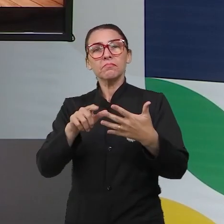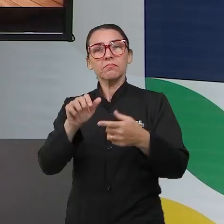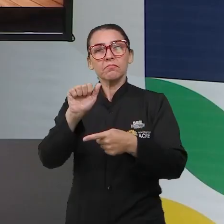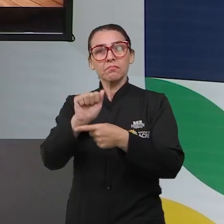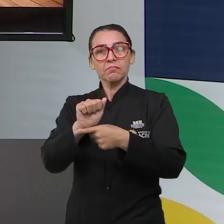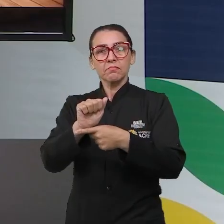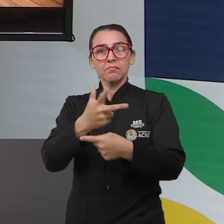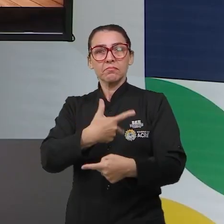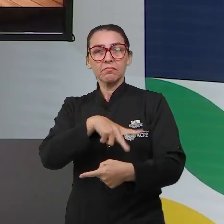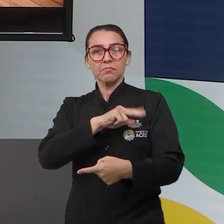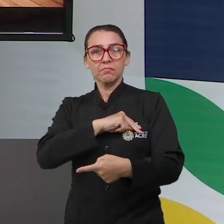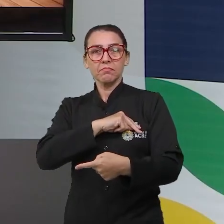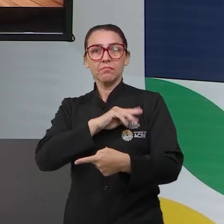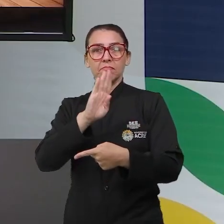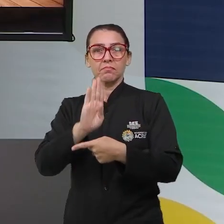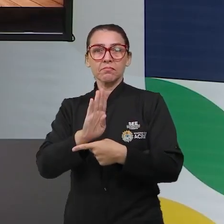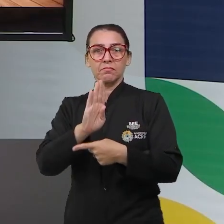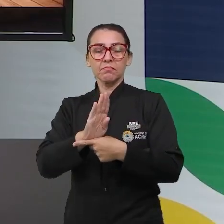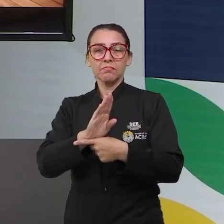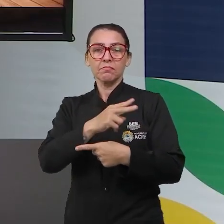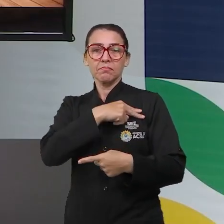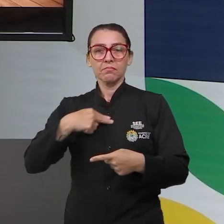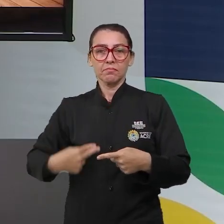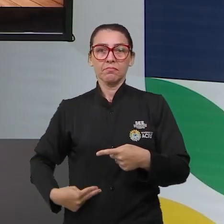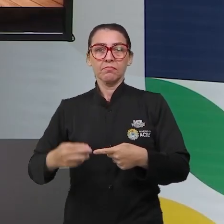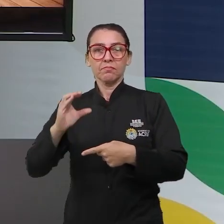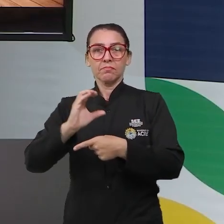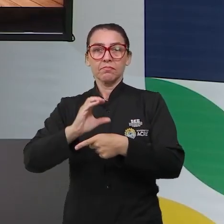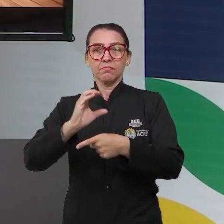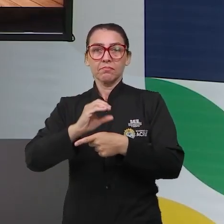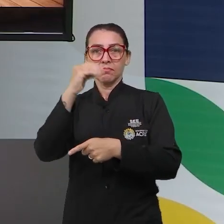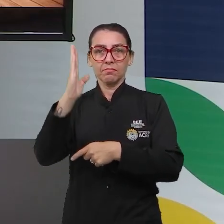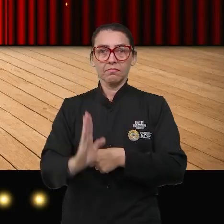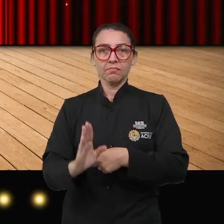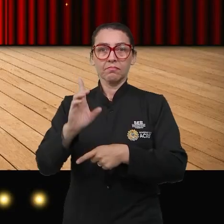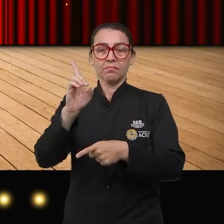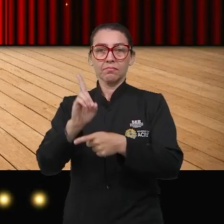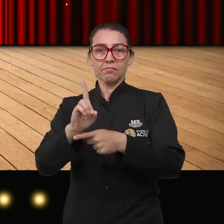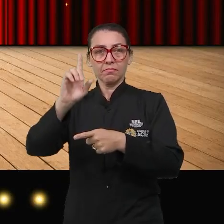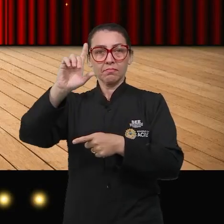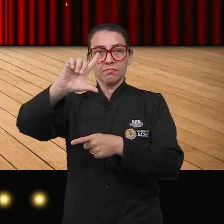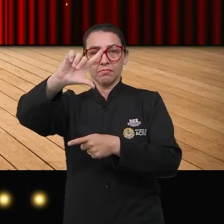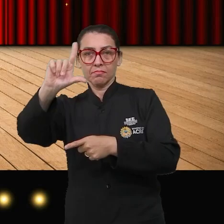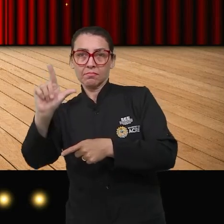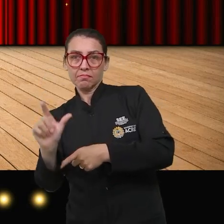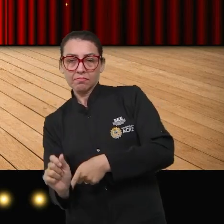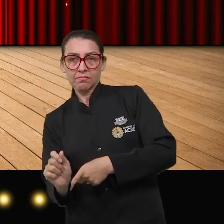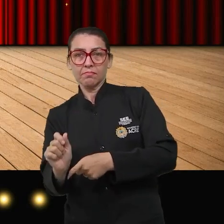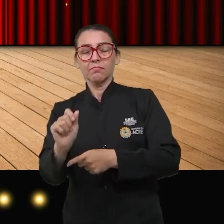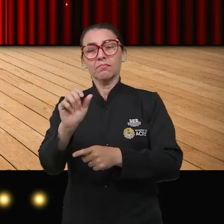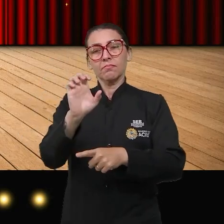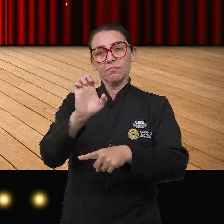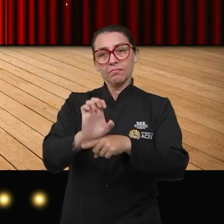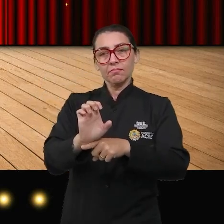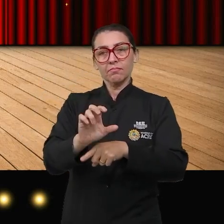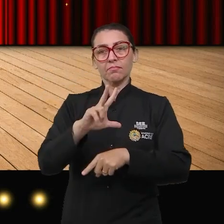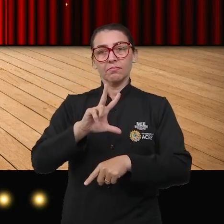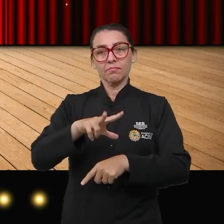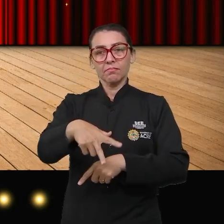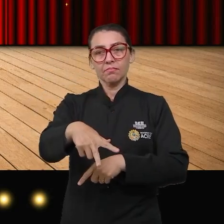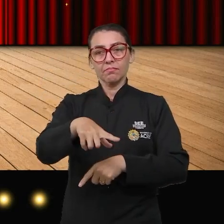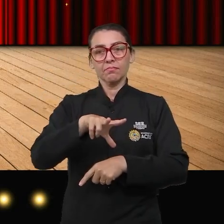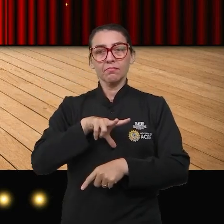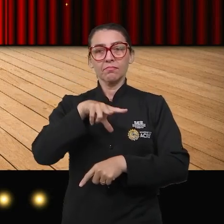alternativas: A, Espanha, B, China, C, Brasil, letra D, África e letra